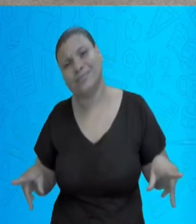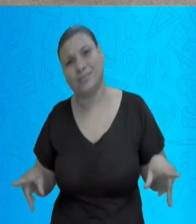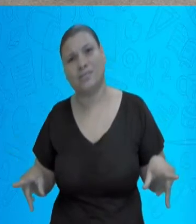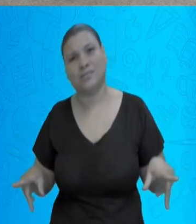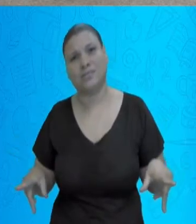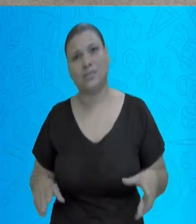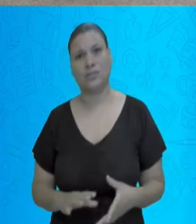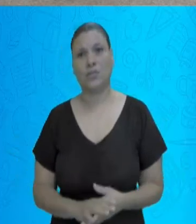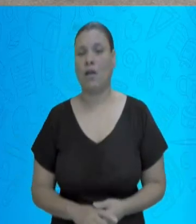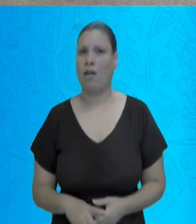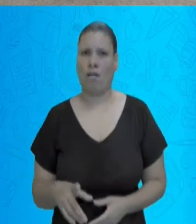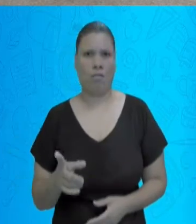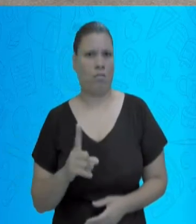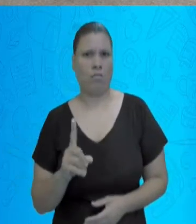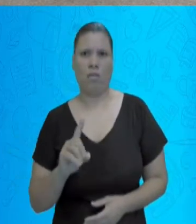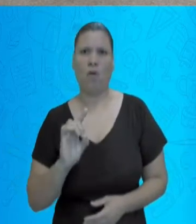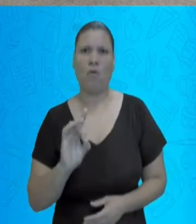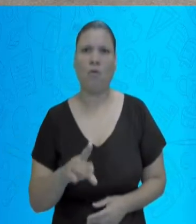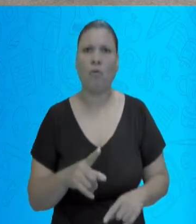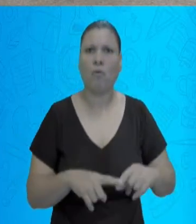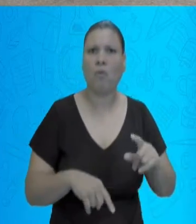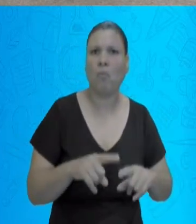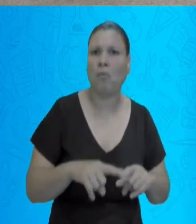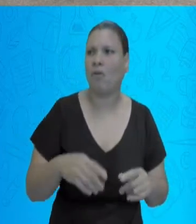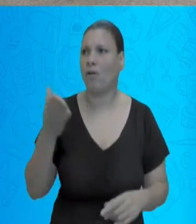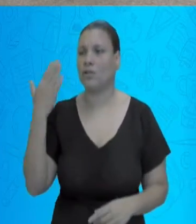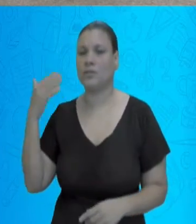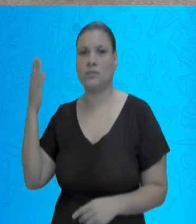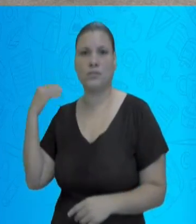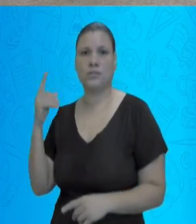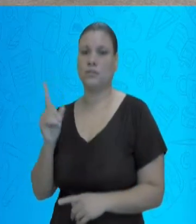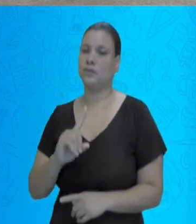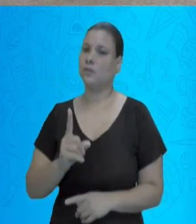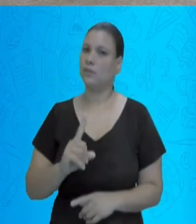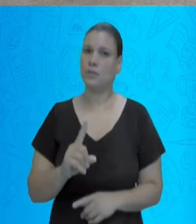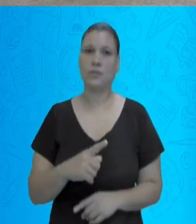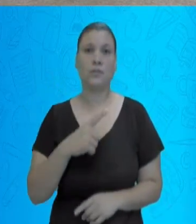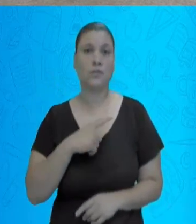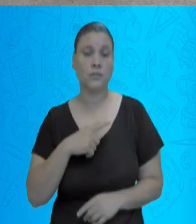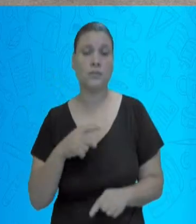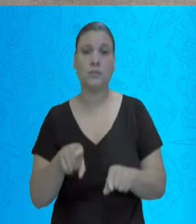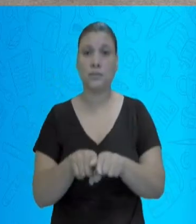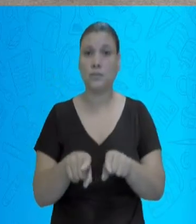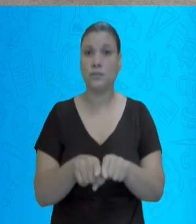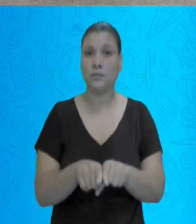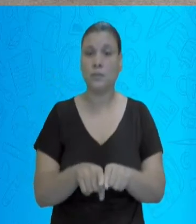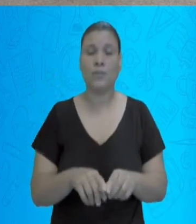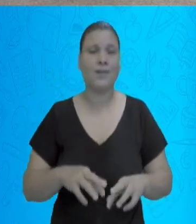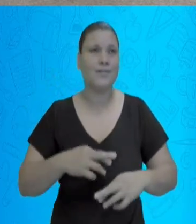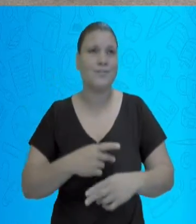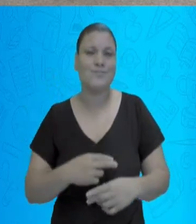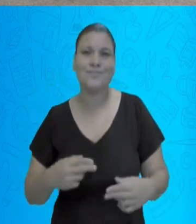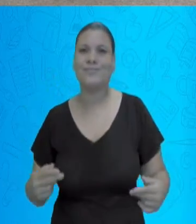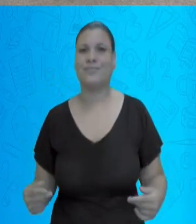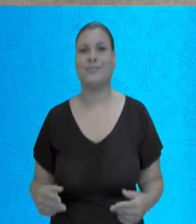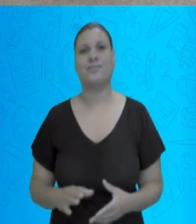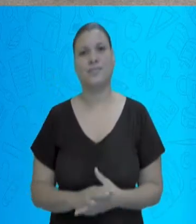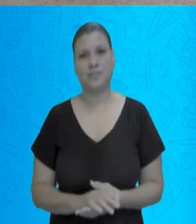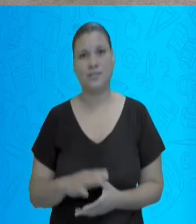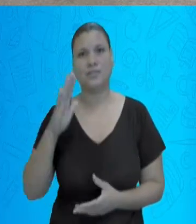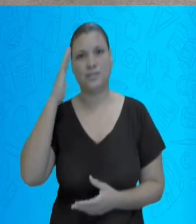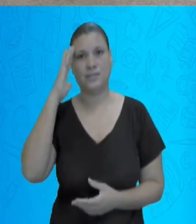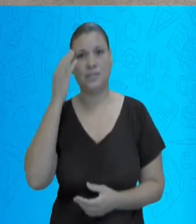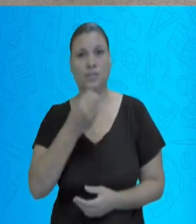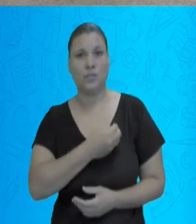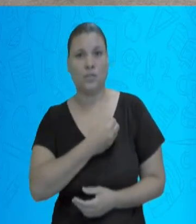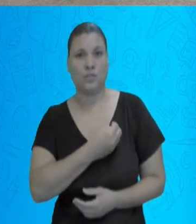gente fala hoje, que através de computadores, de telas, eles apresentam também as situações vividas por